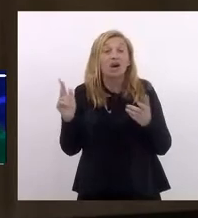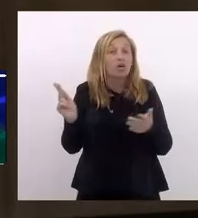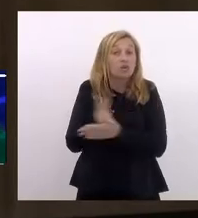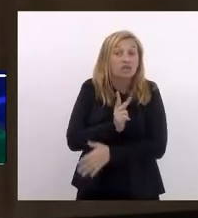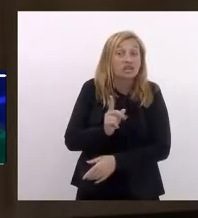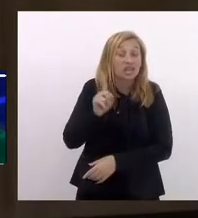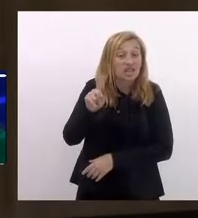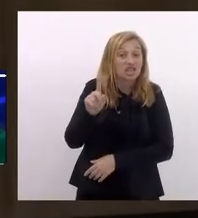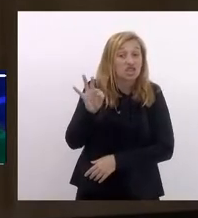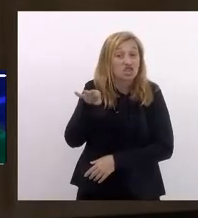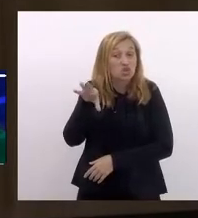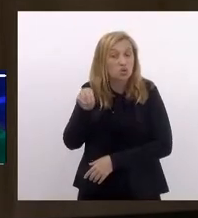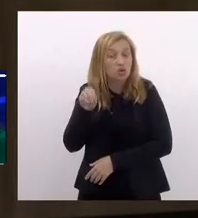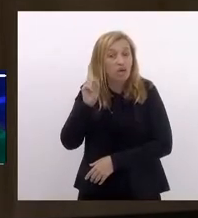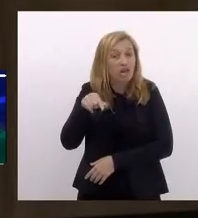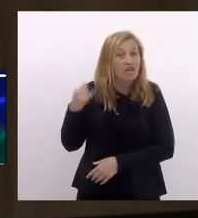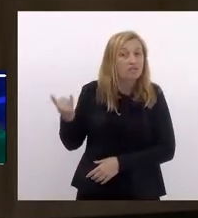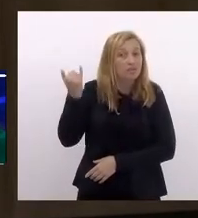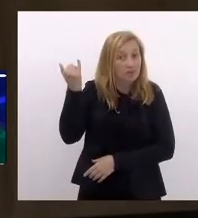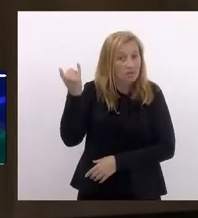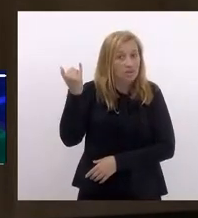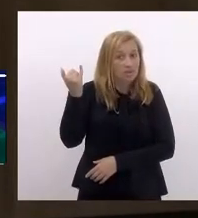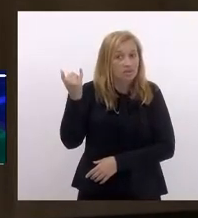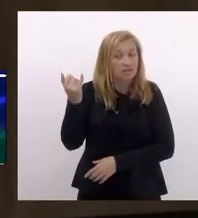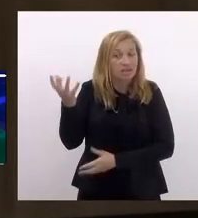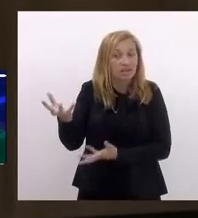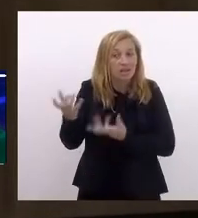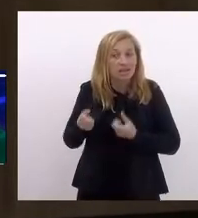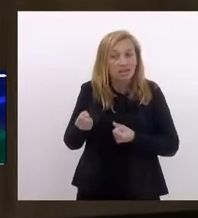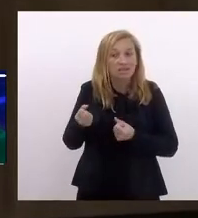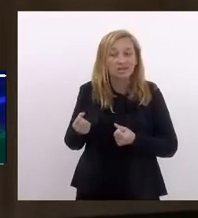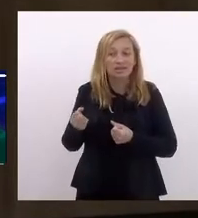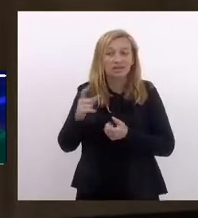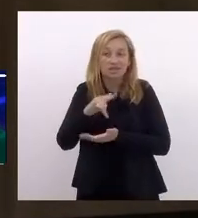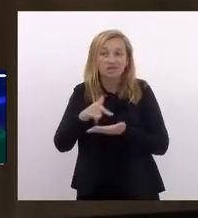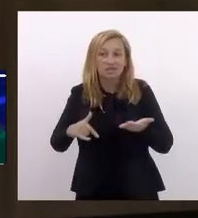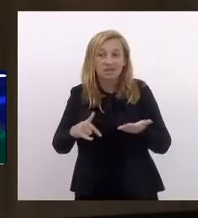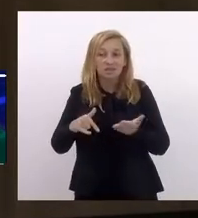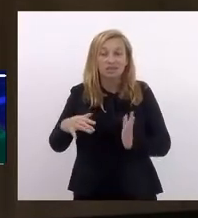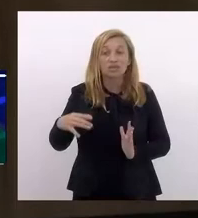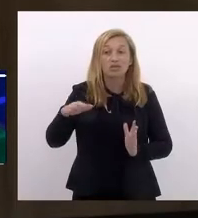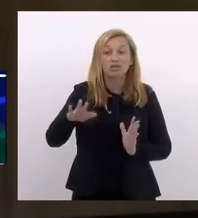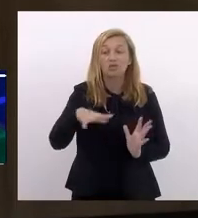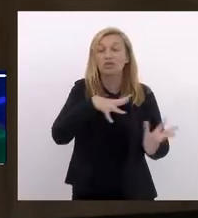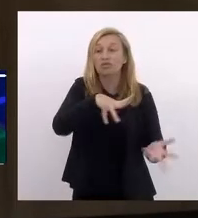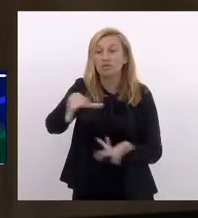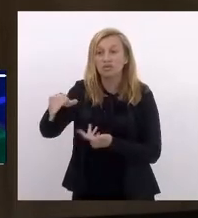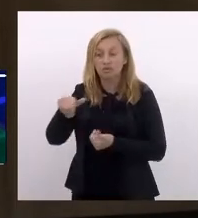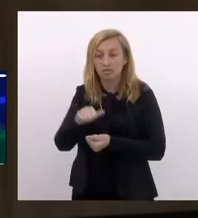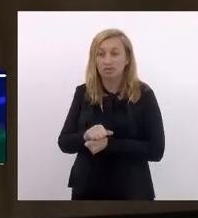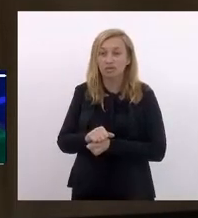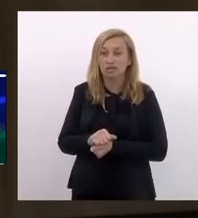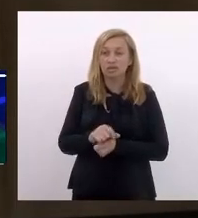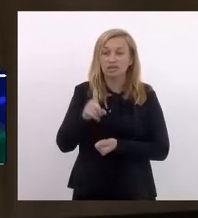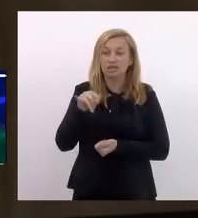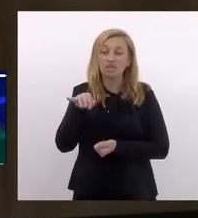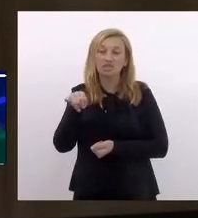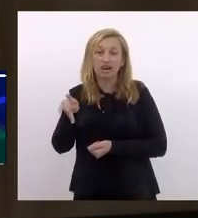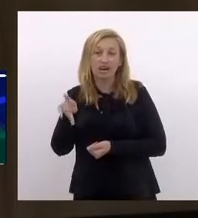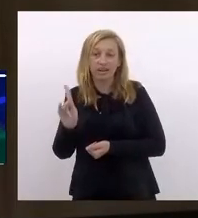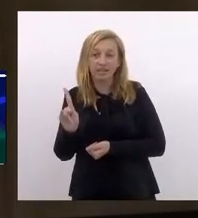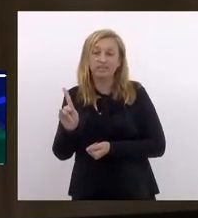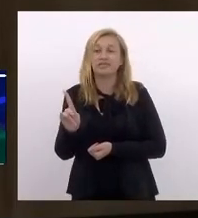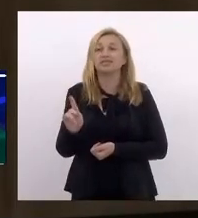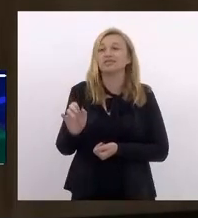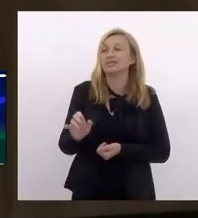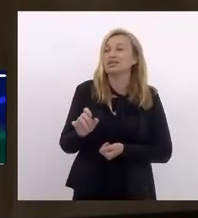esse título é muito importante para eles receberem um certificado internacional, que é o de Dark Sky,